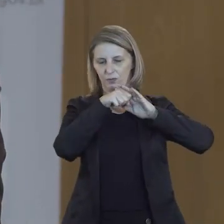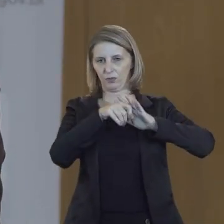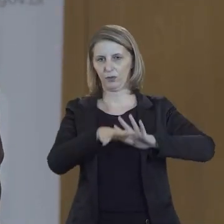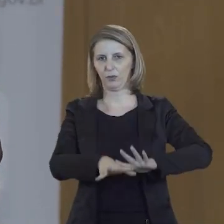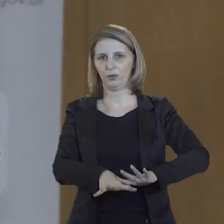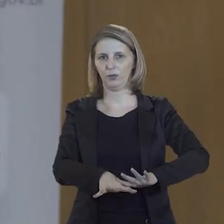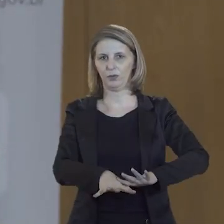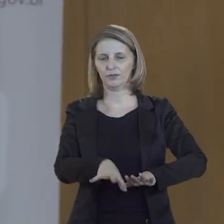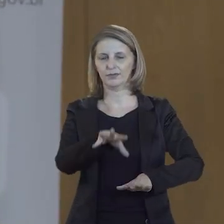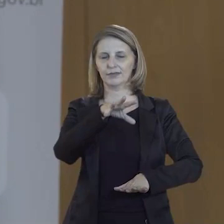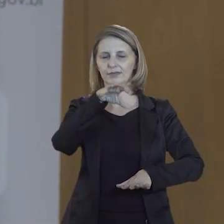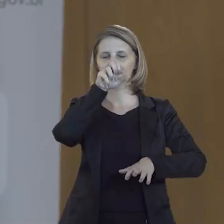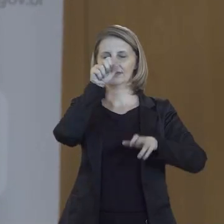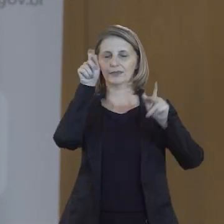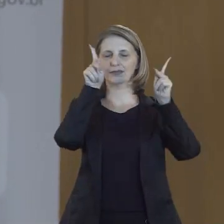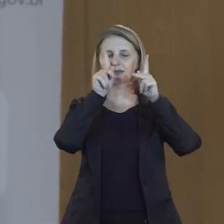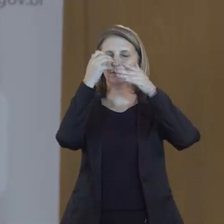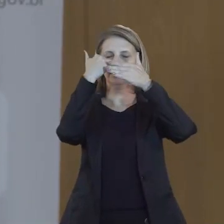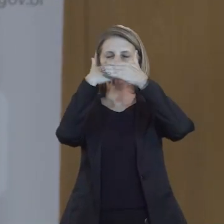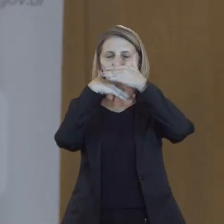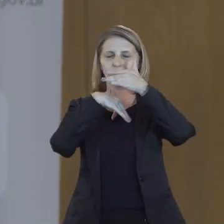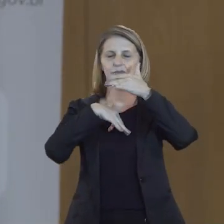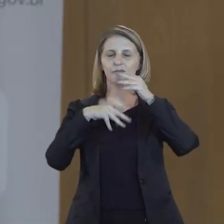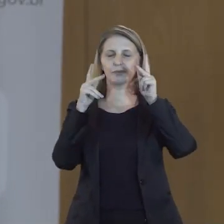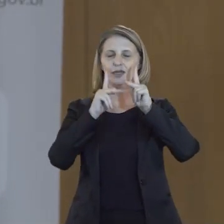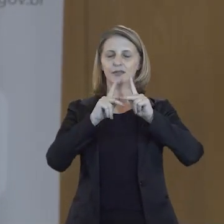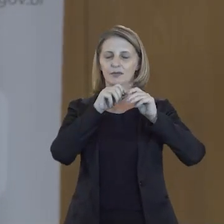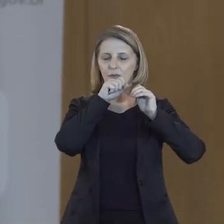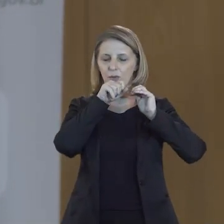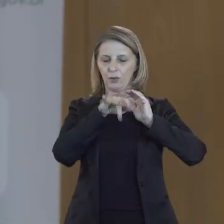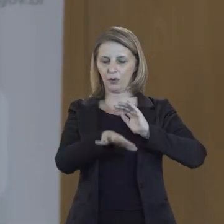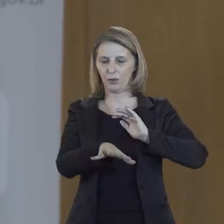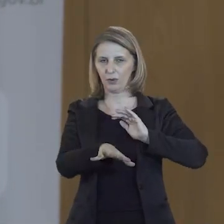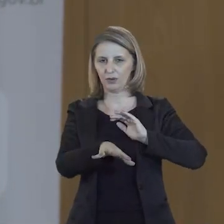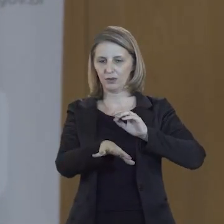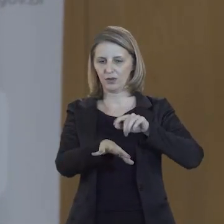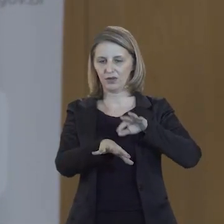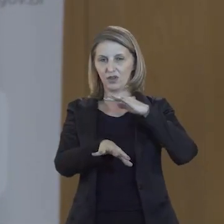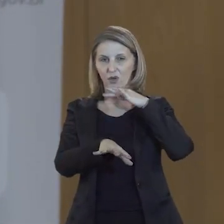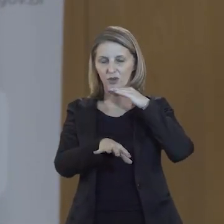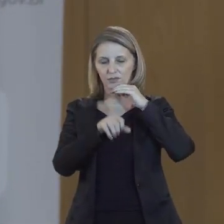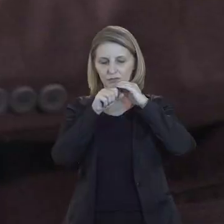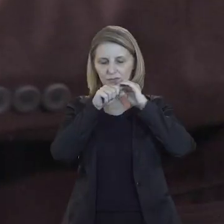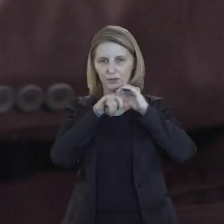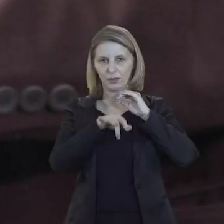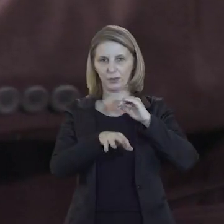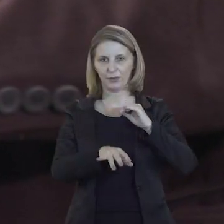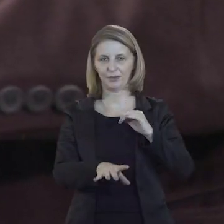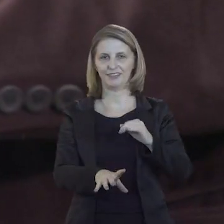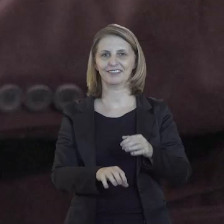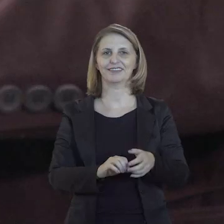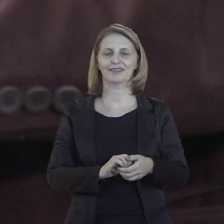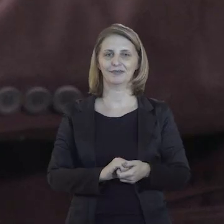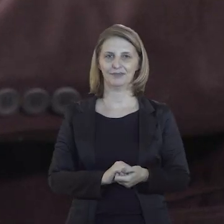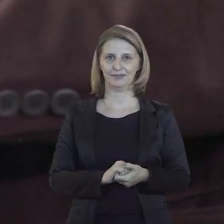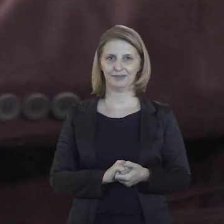qualquer tipo de desconforto. Inspire paz e expire todo o desconforto.